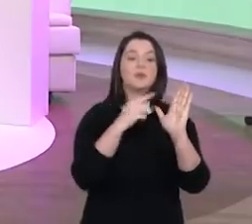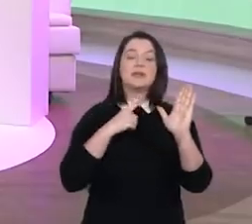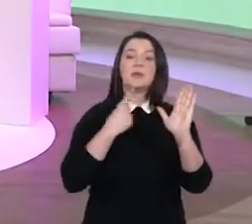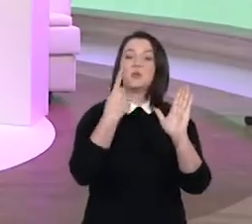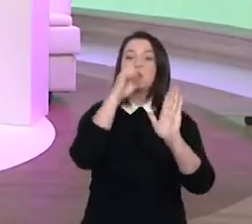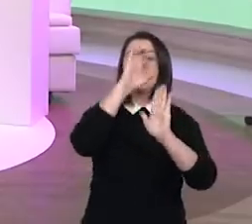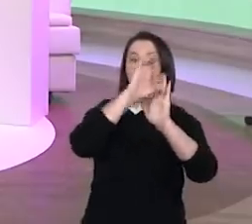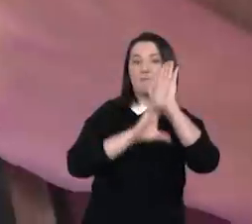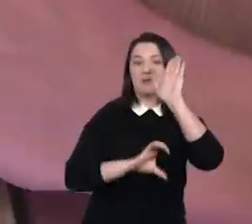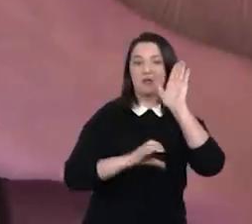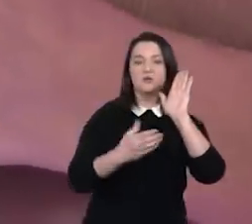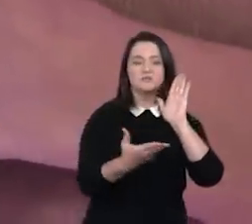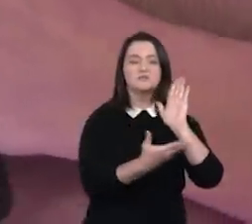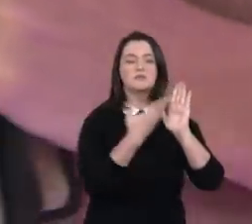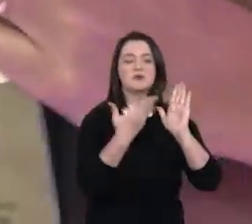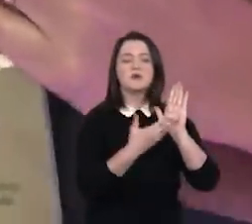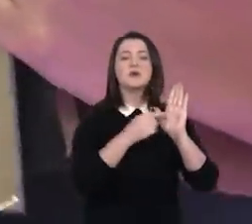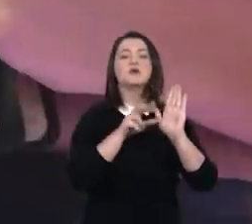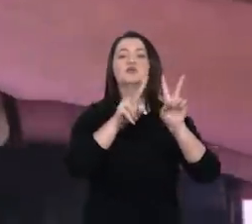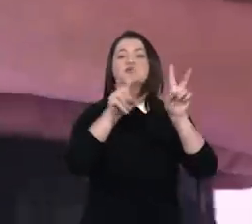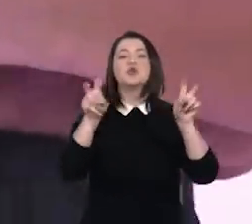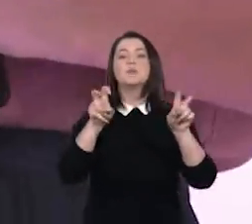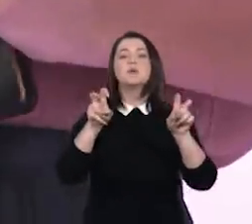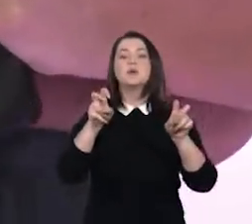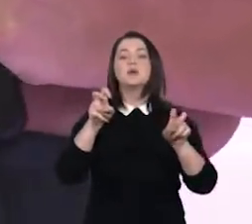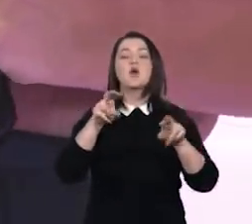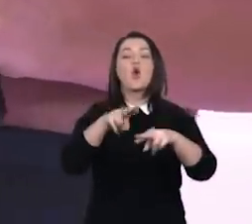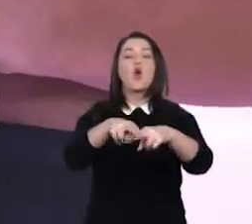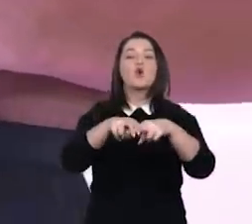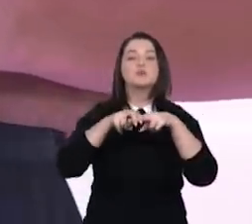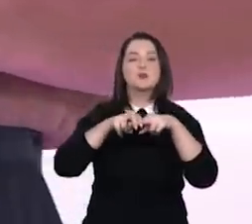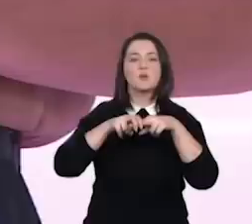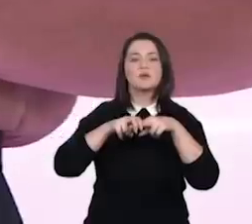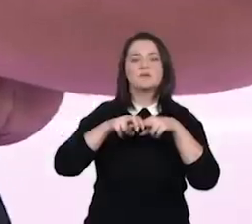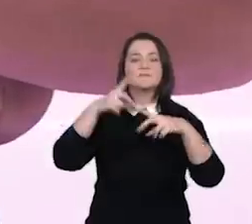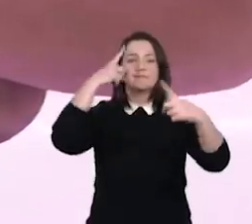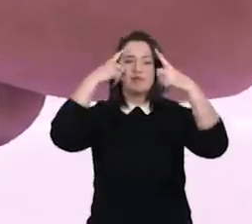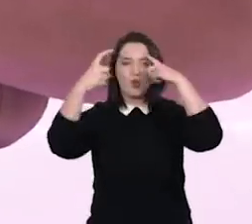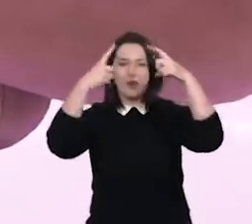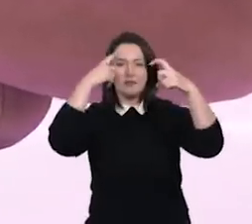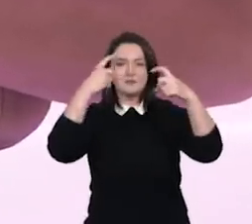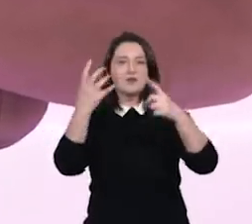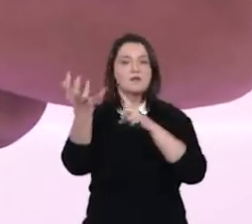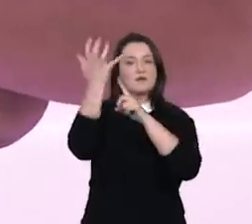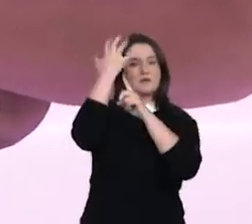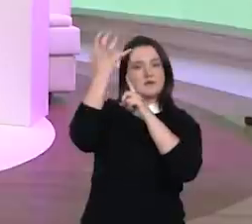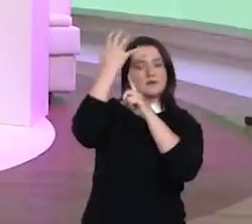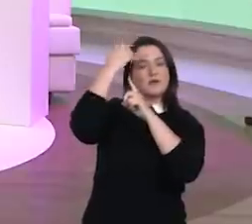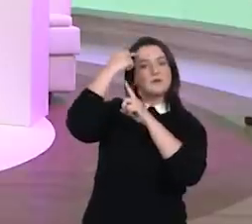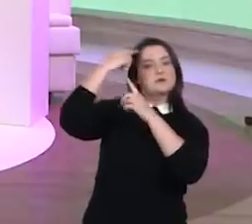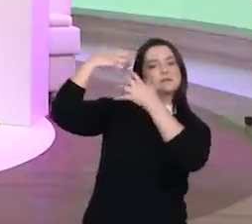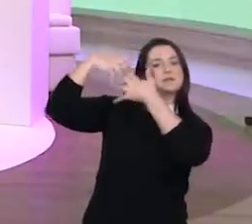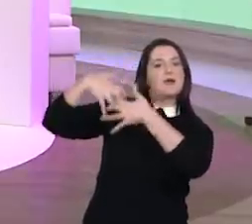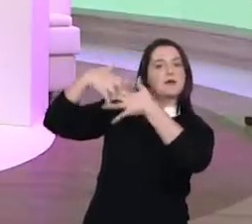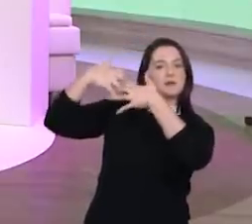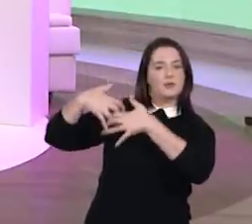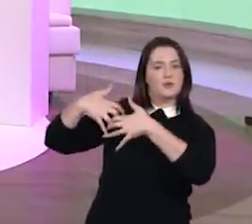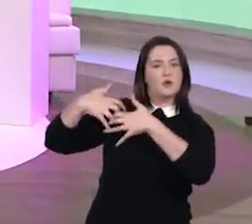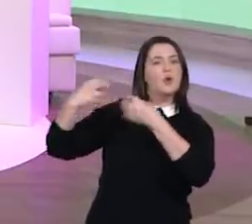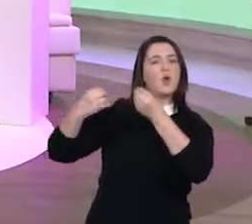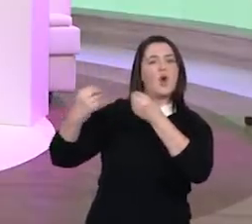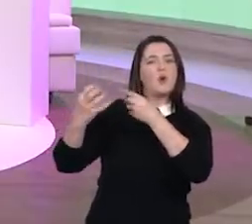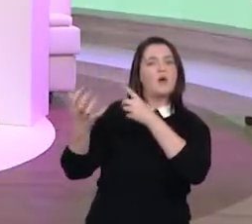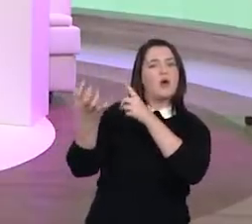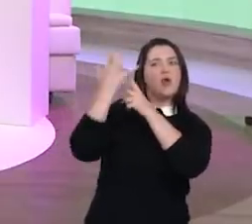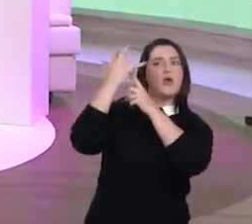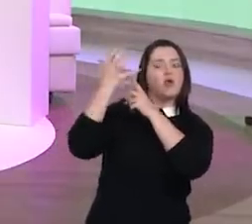capítulo para falar sobre as consequências da violência no cérebro e como que esta violência pode